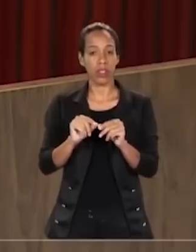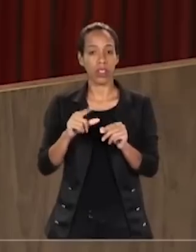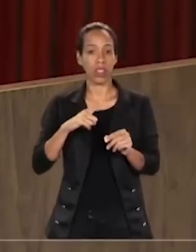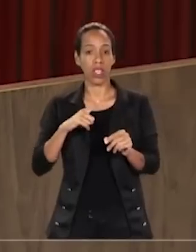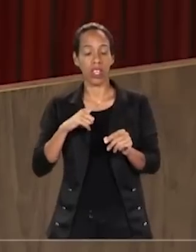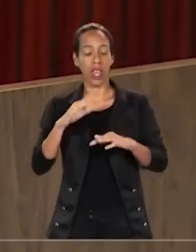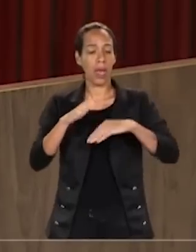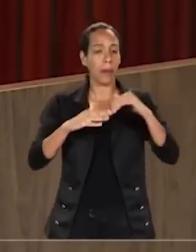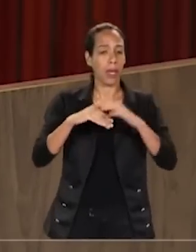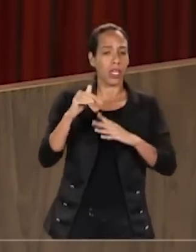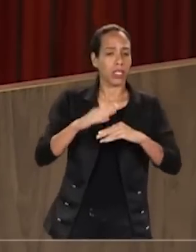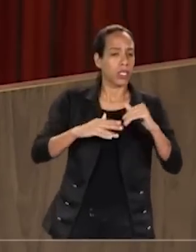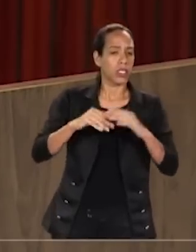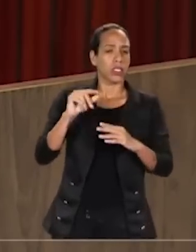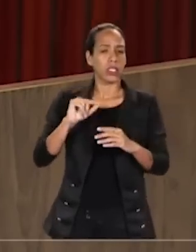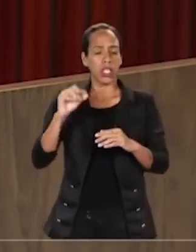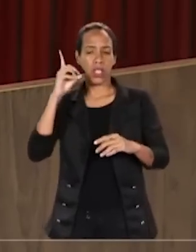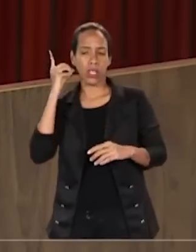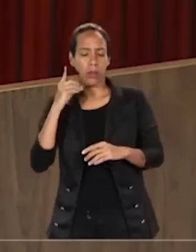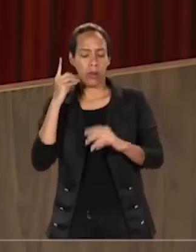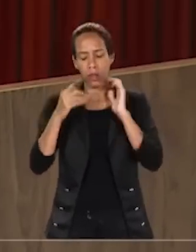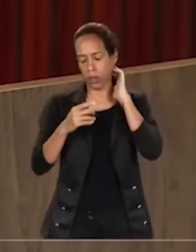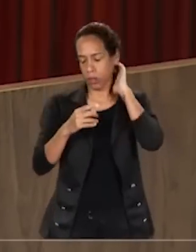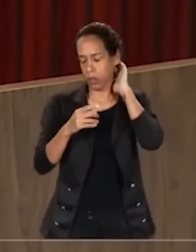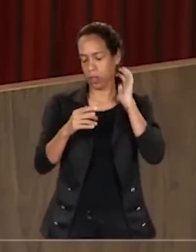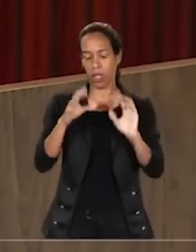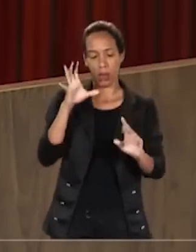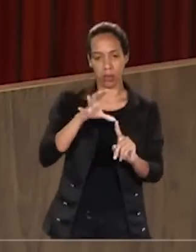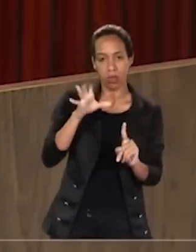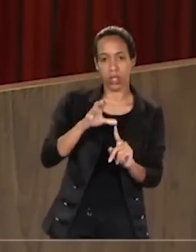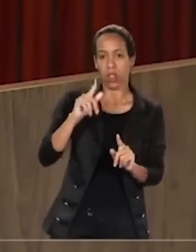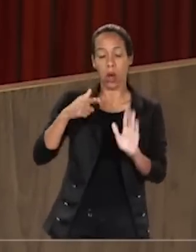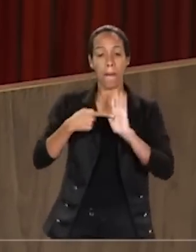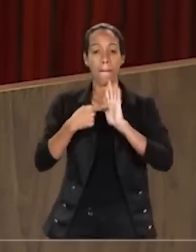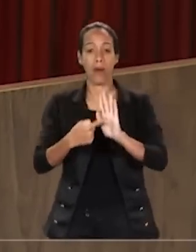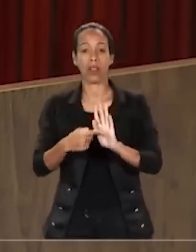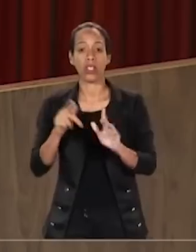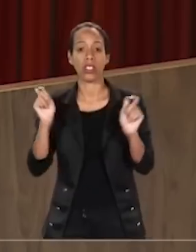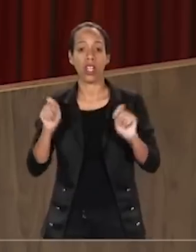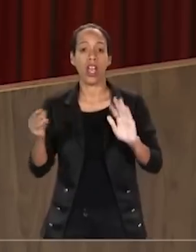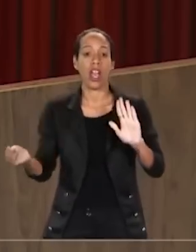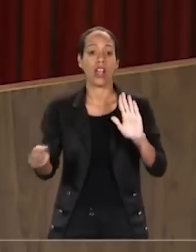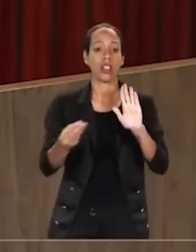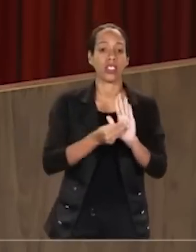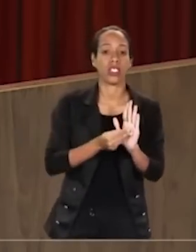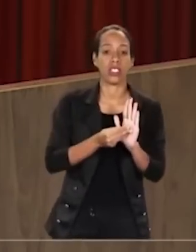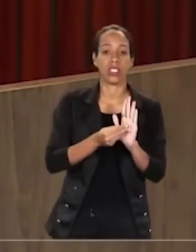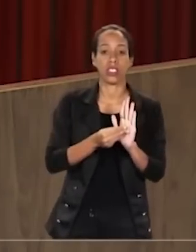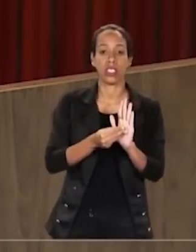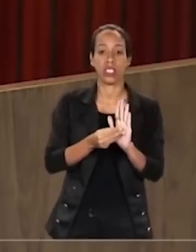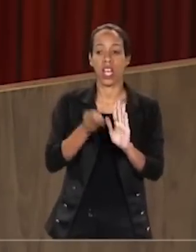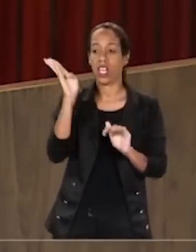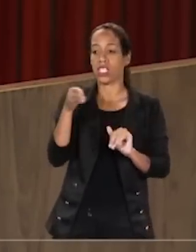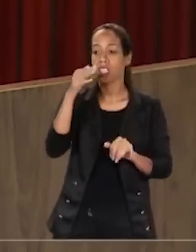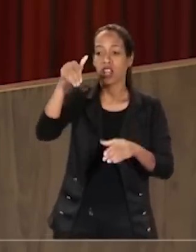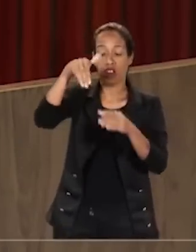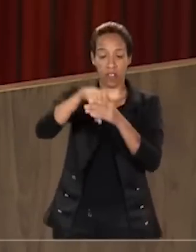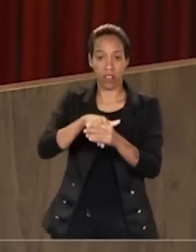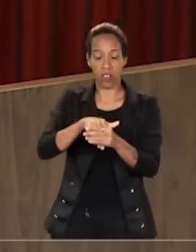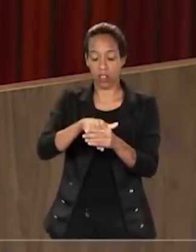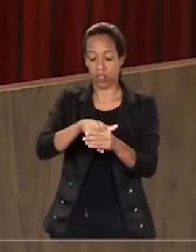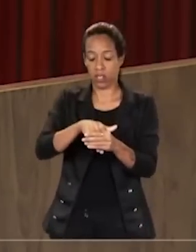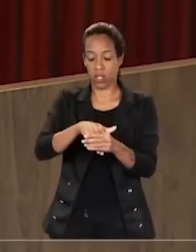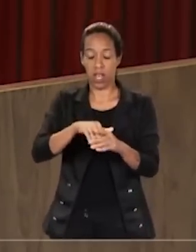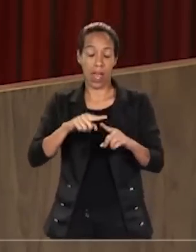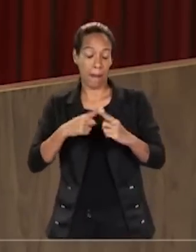com a prática da conduta aqui reputada como abusiva, não se mostra cabível aplicar-lhe a gravosa sanção da inelegibilidade,